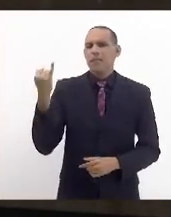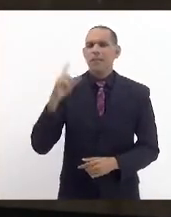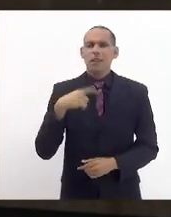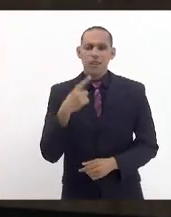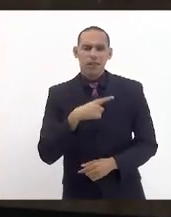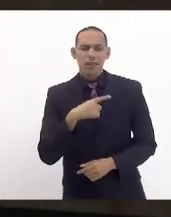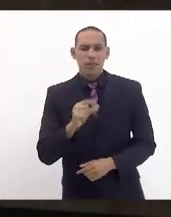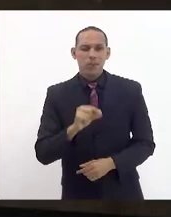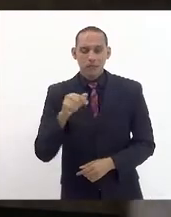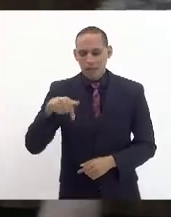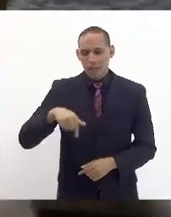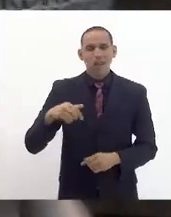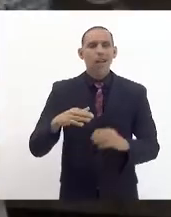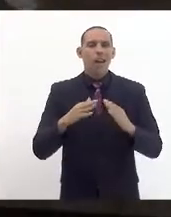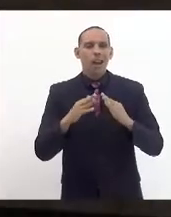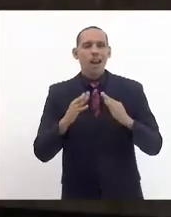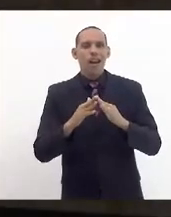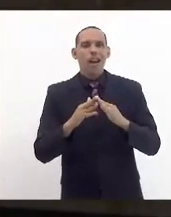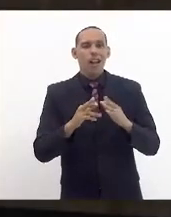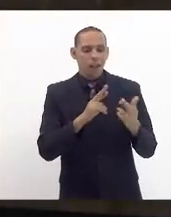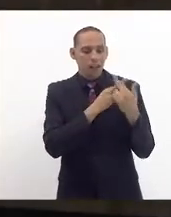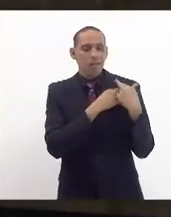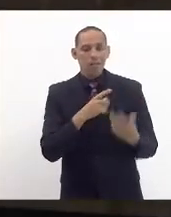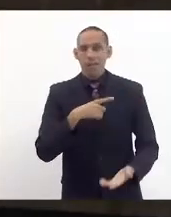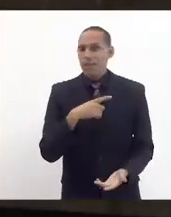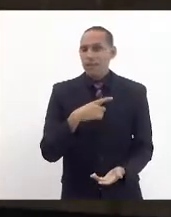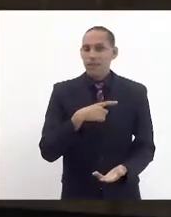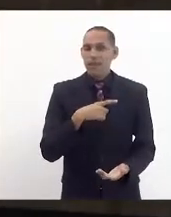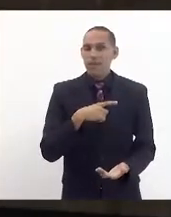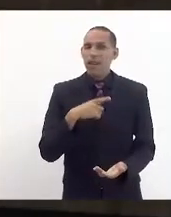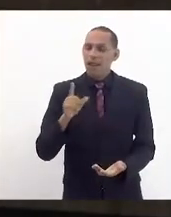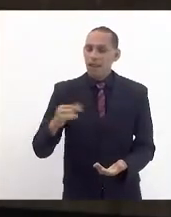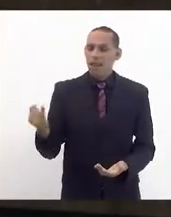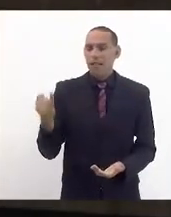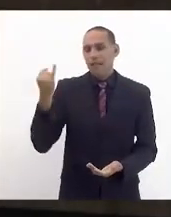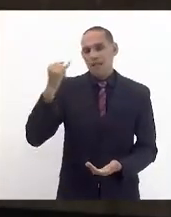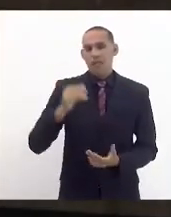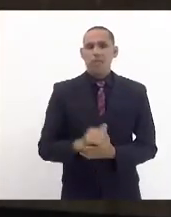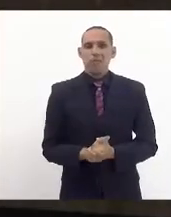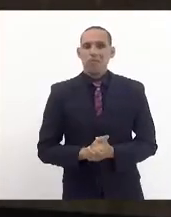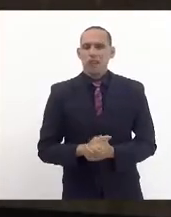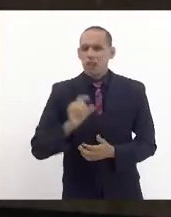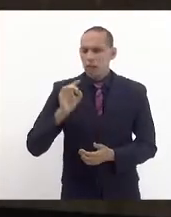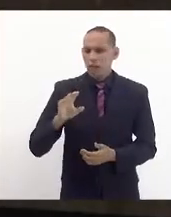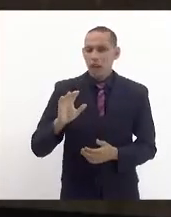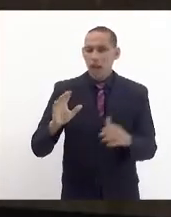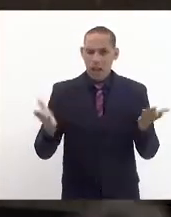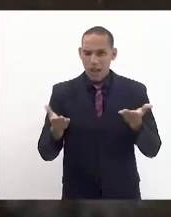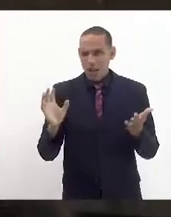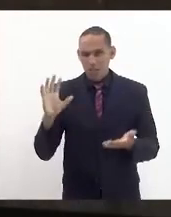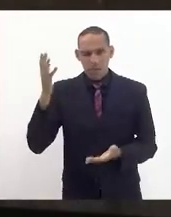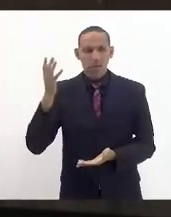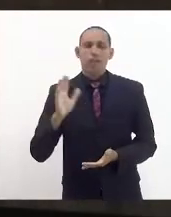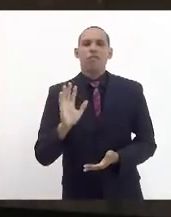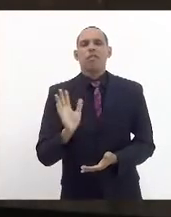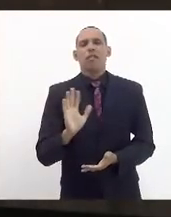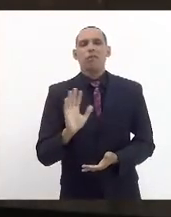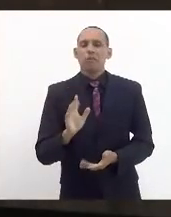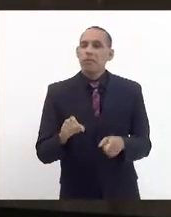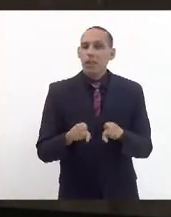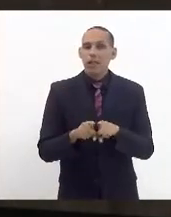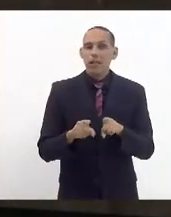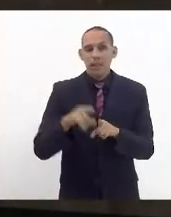tenhamos e essa casa se responsabilizar sobre esse tema. É essencial não só diante dos acidentes e a possibilidade